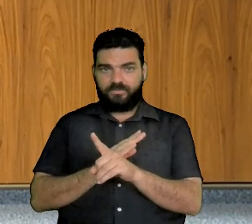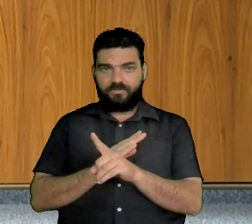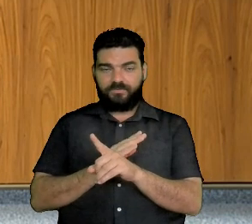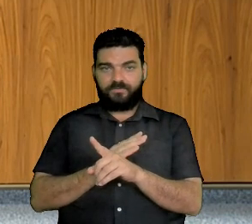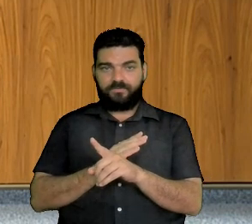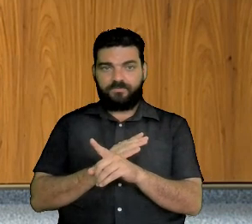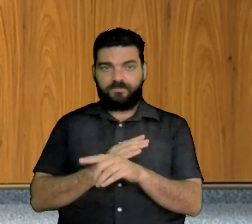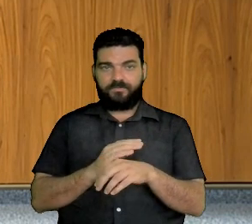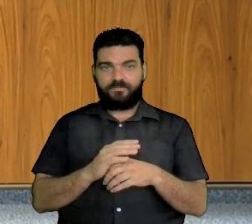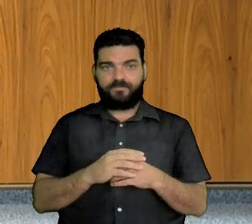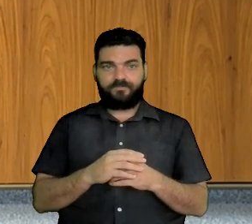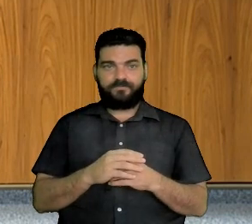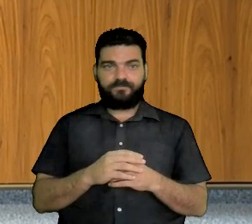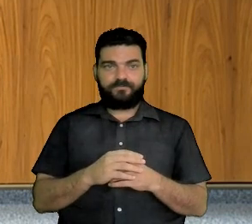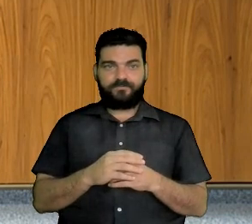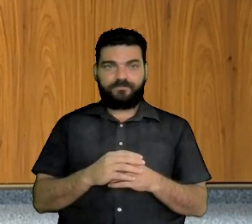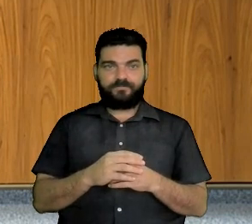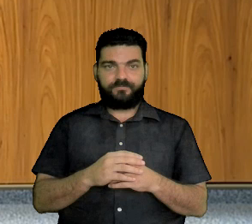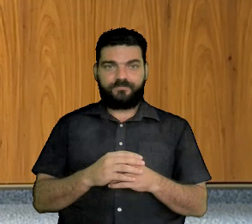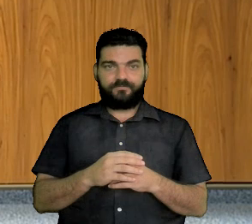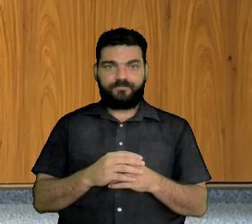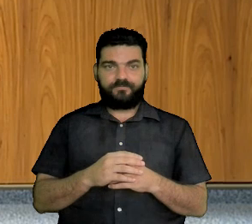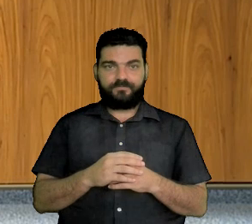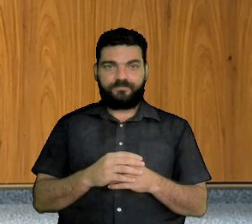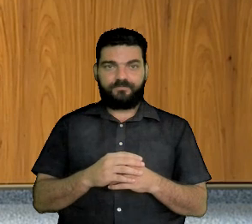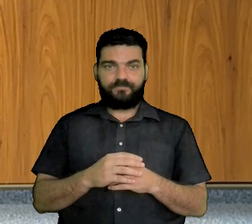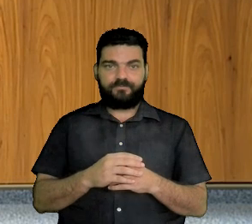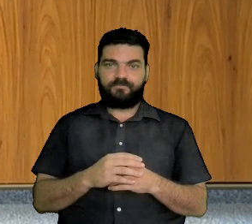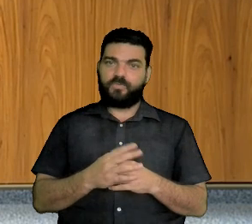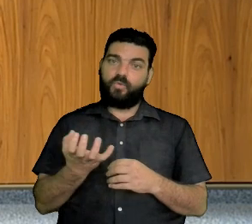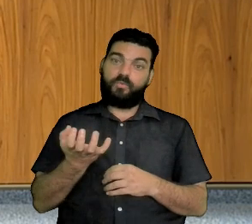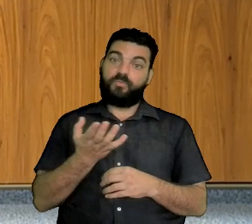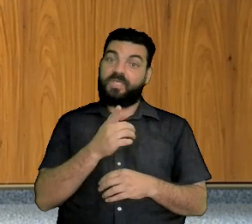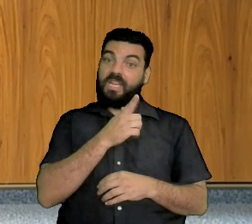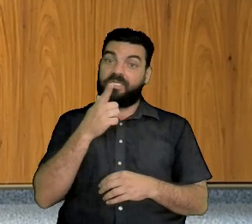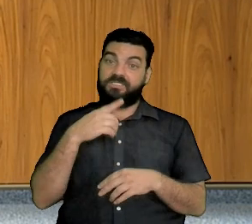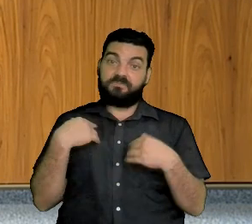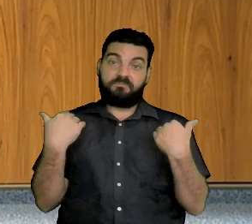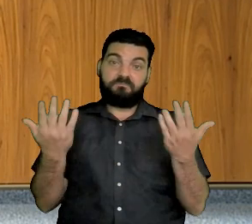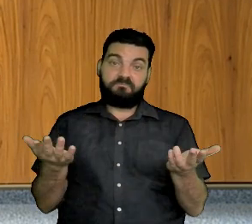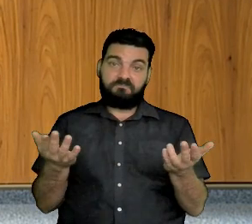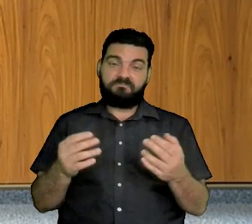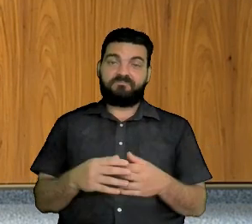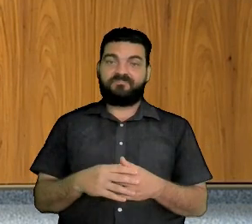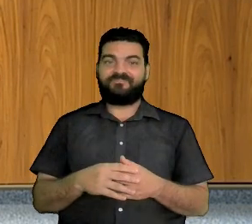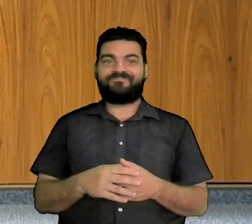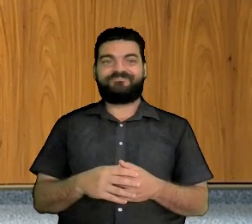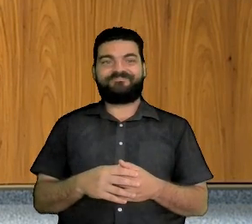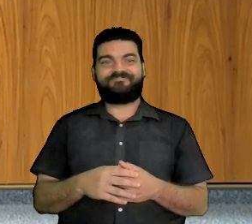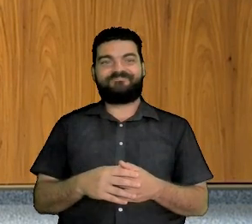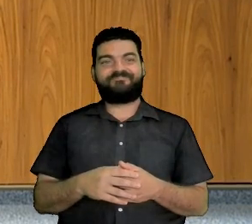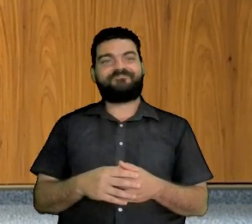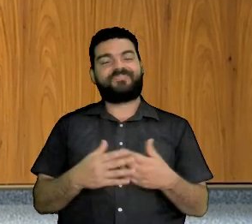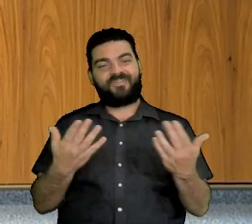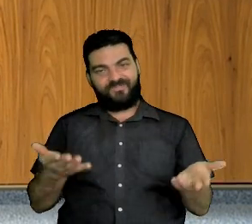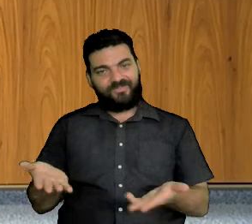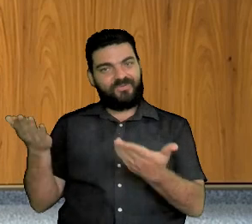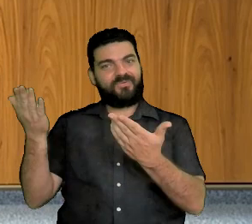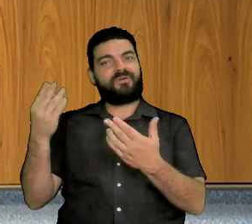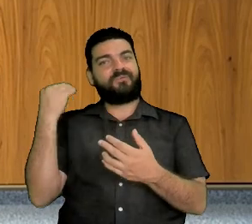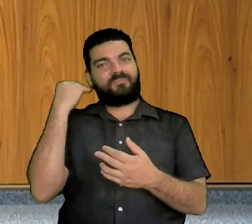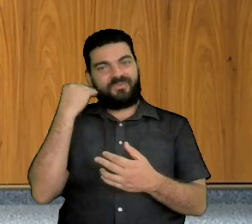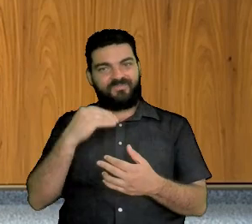Bem. Alguém teria mais alguma colocação ou pergunta? Melhor café.